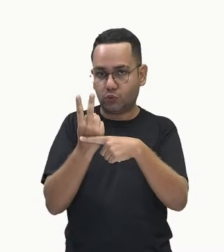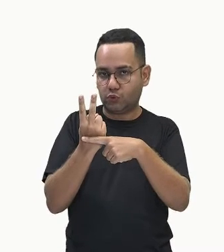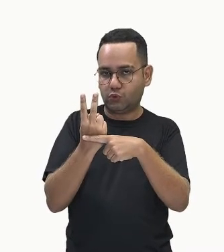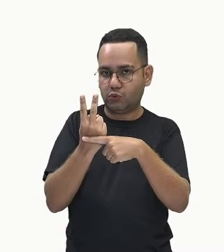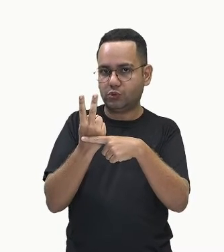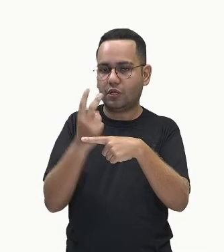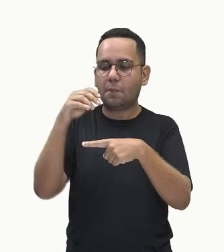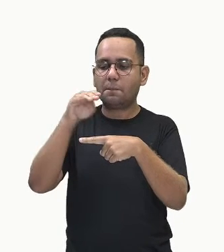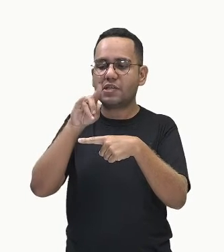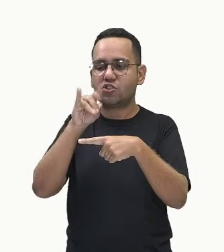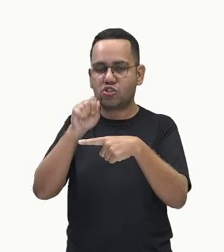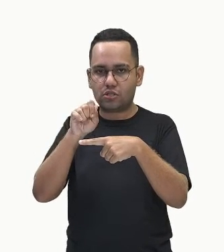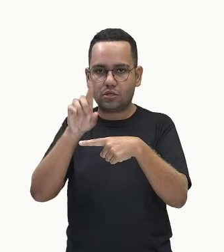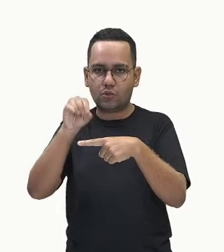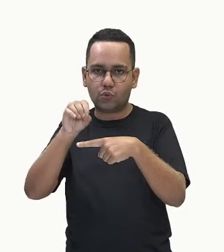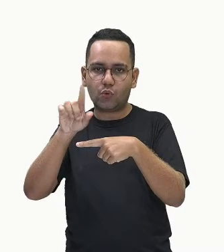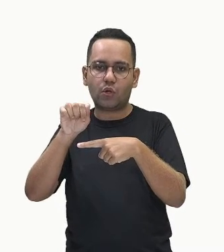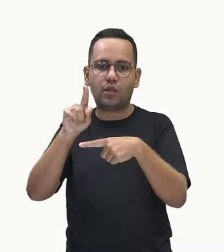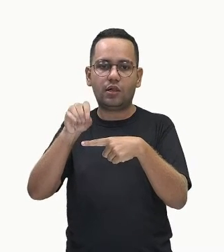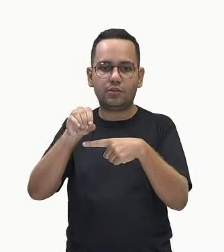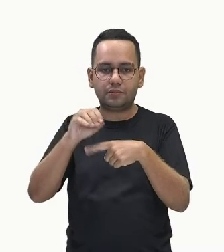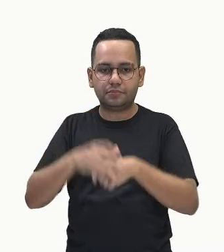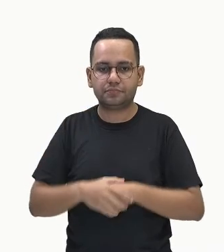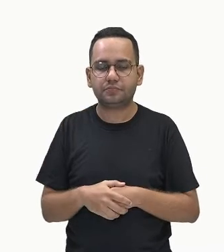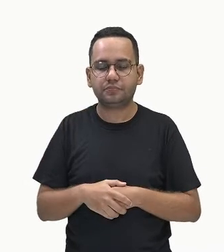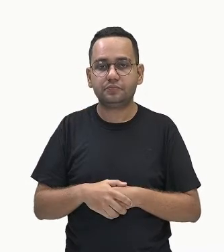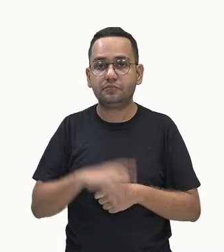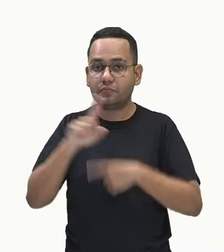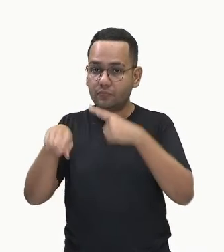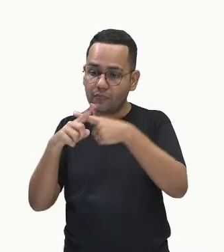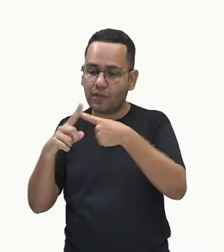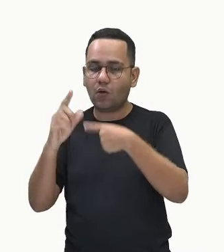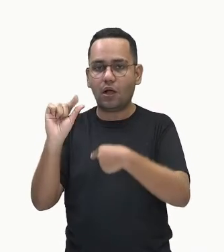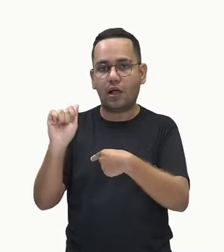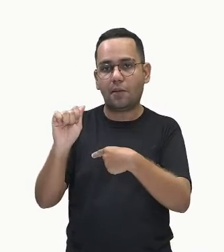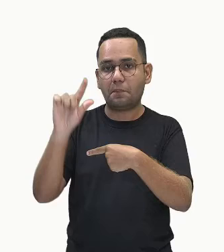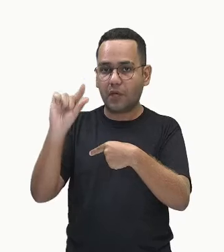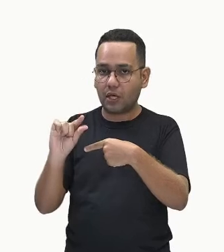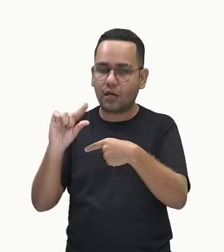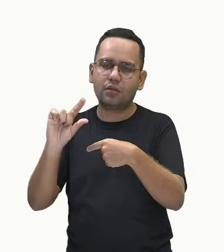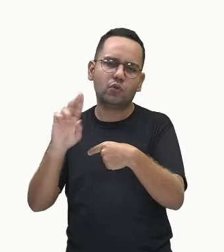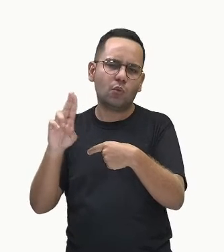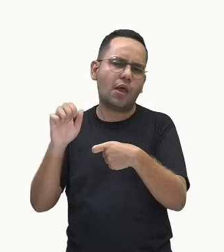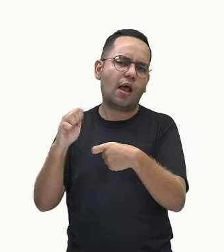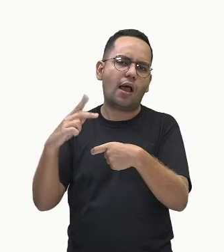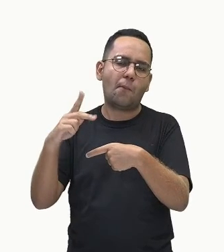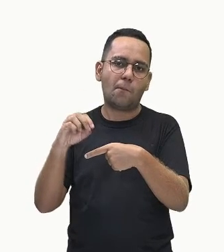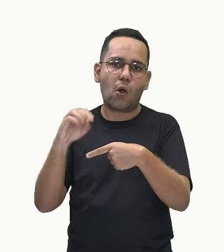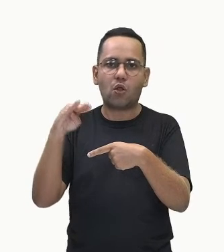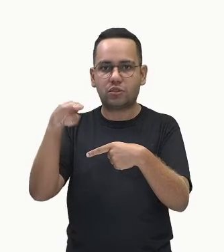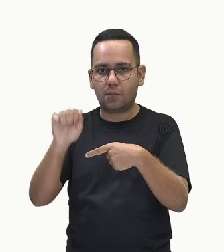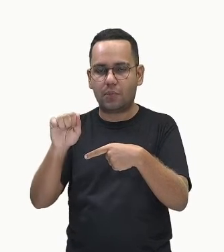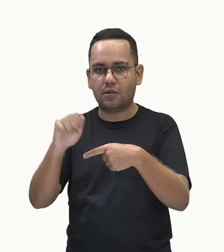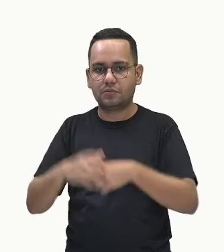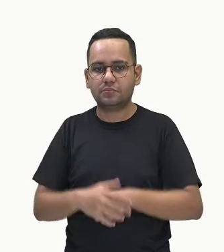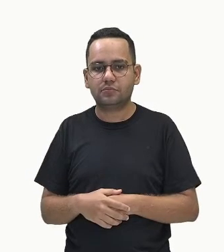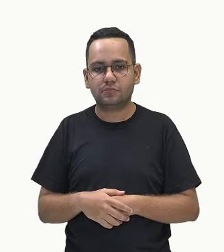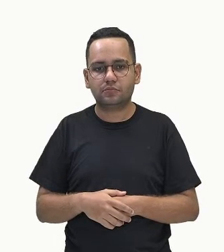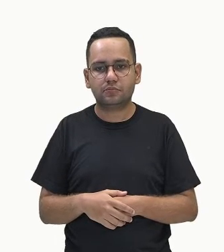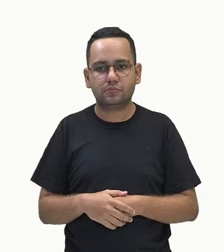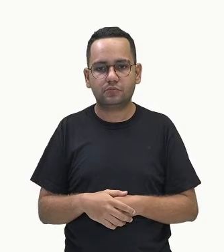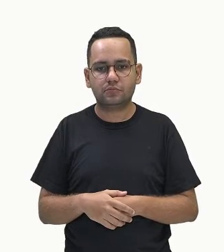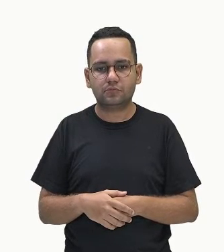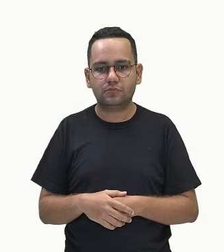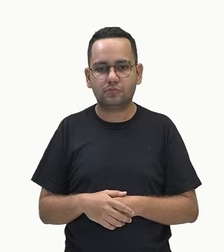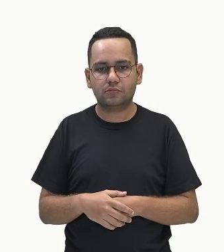lado vezes a medida do apótema, tá? Lembre que apótema tá masculino,